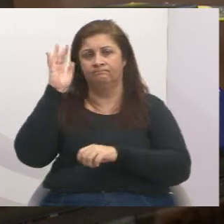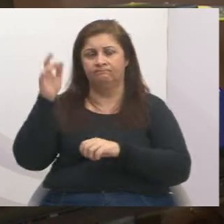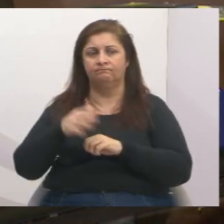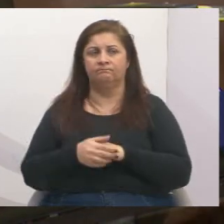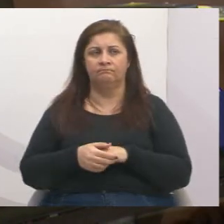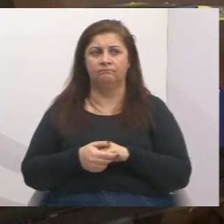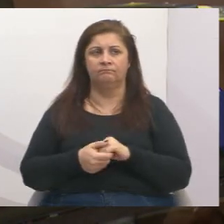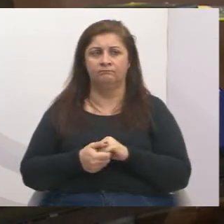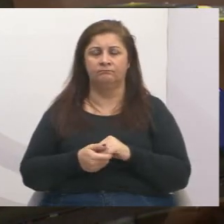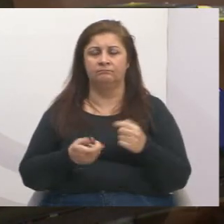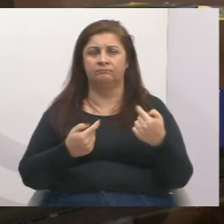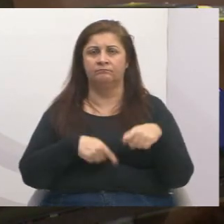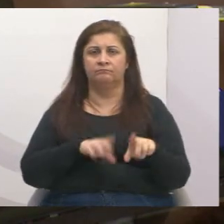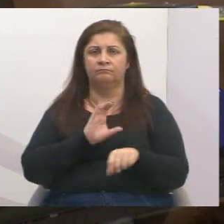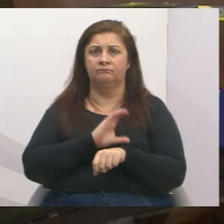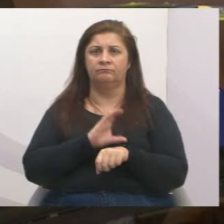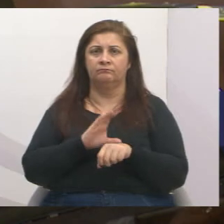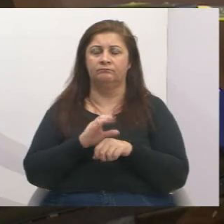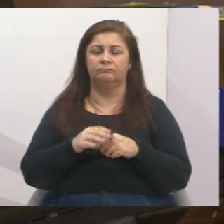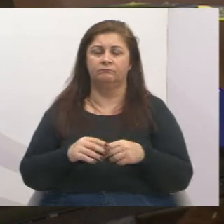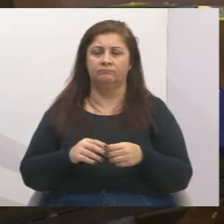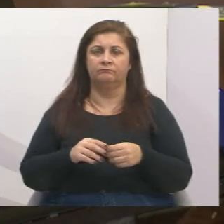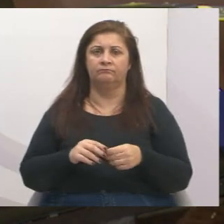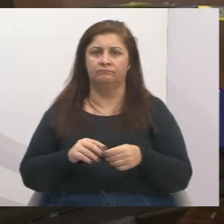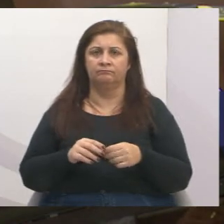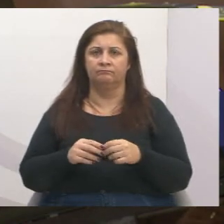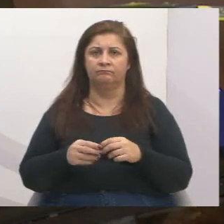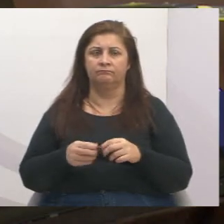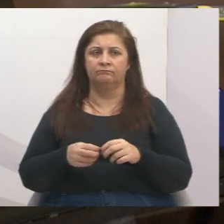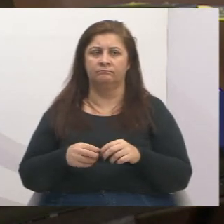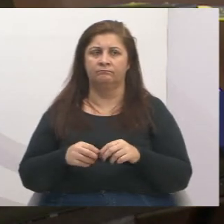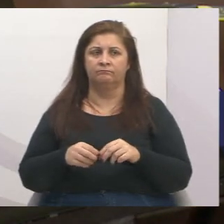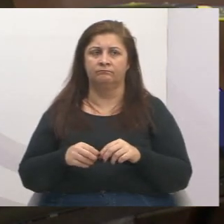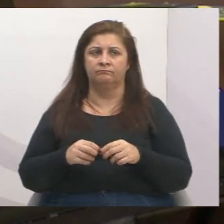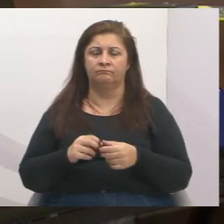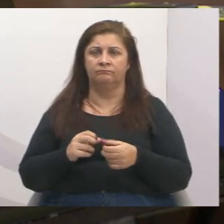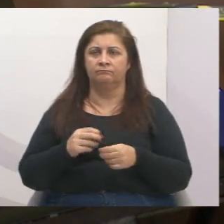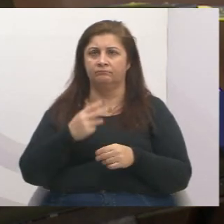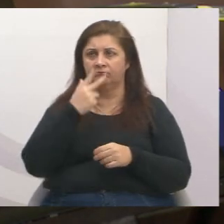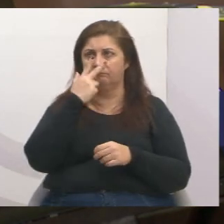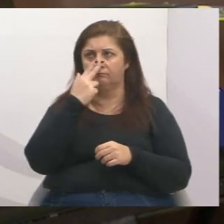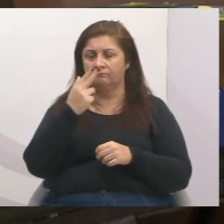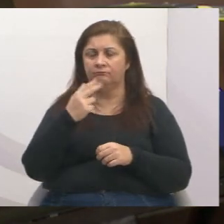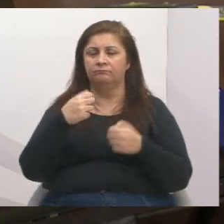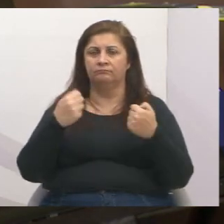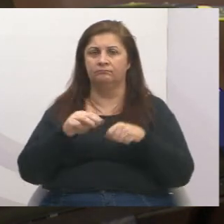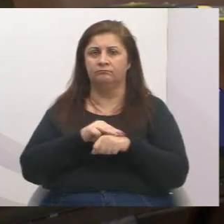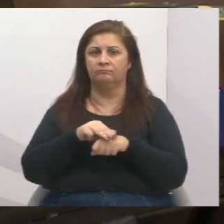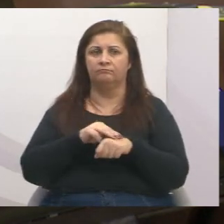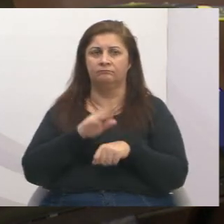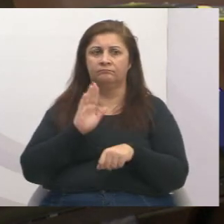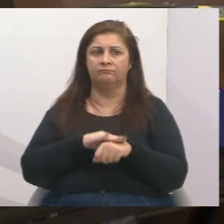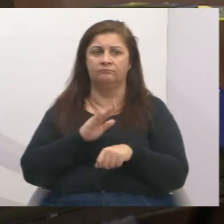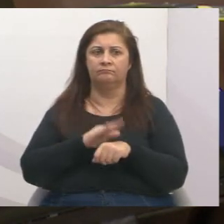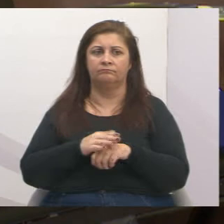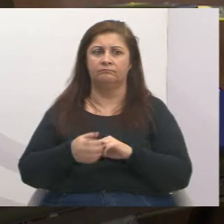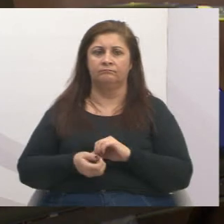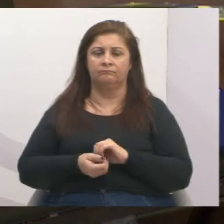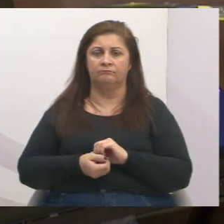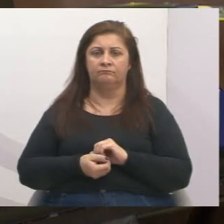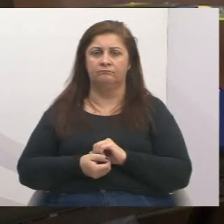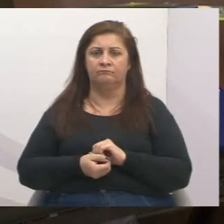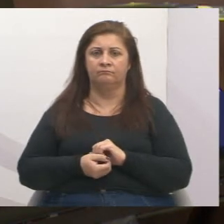e inconstitucionalidade de quem deve defender o povo. Então, acho que deve se discutir mais, pensar mais, não